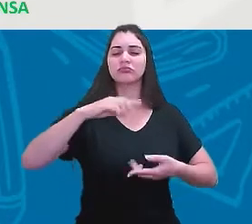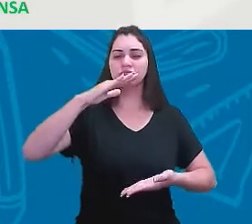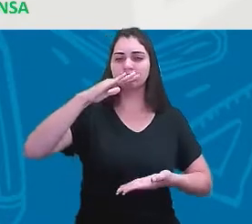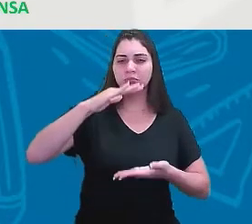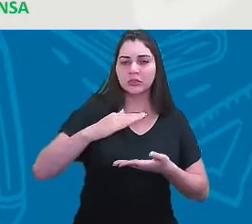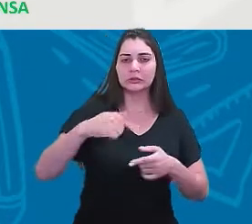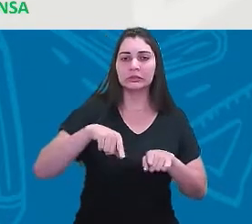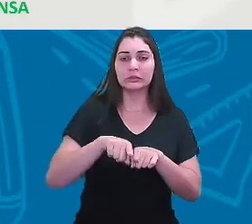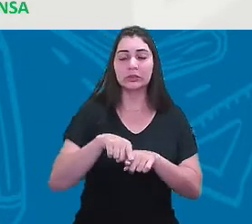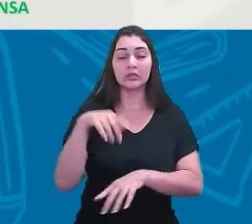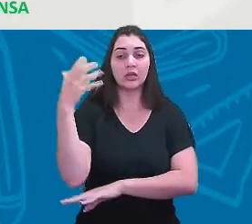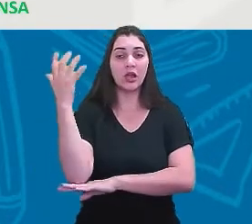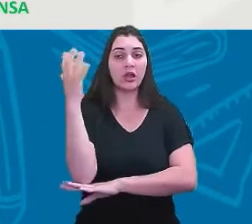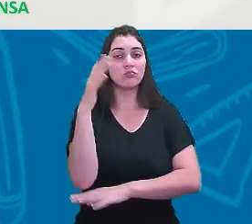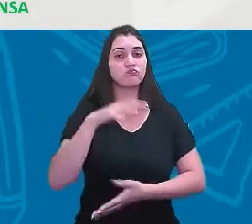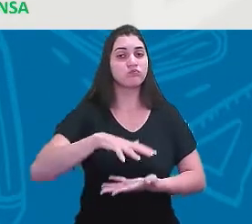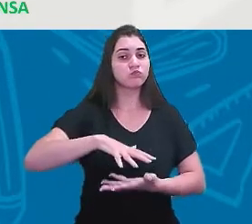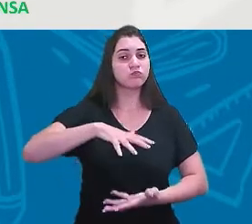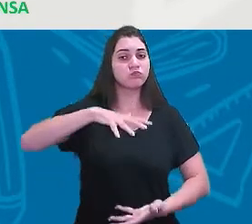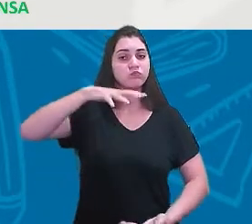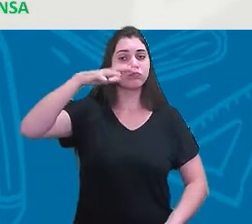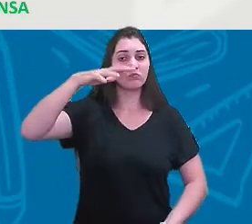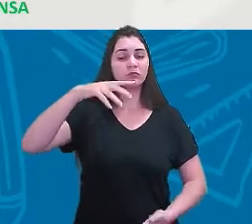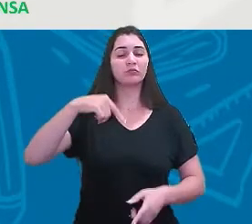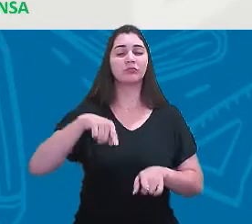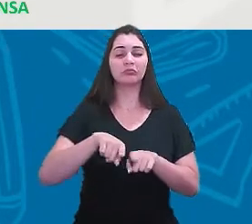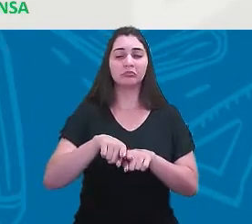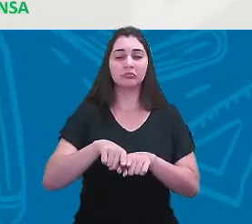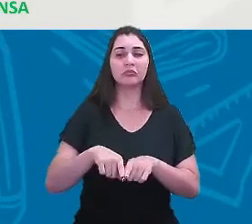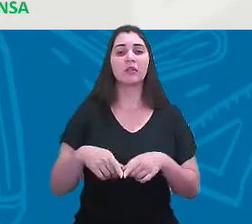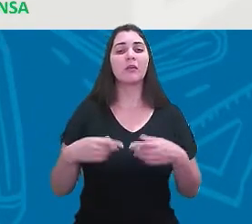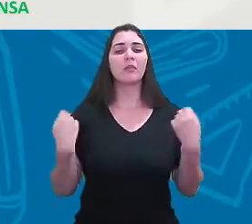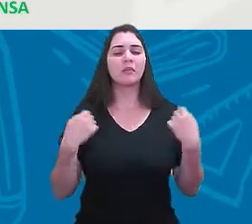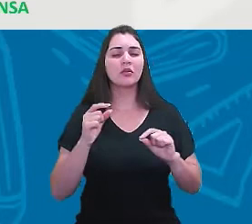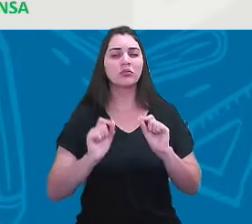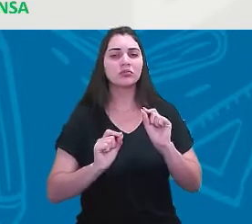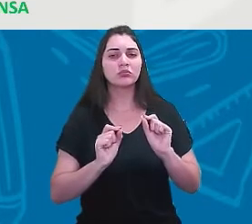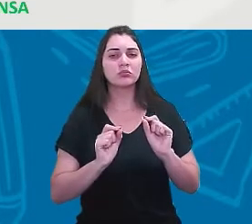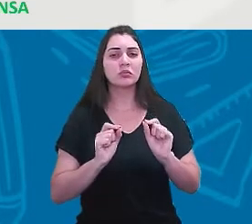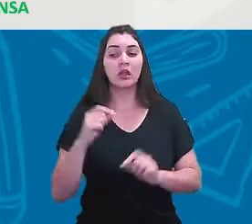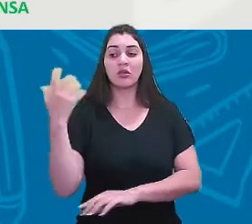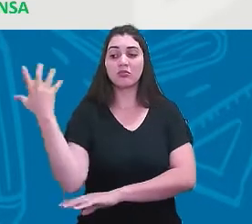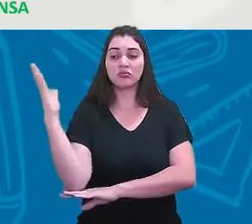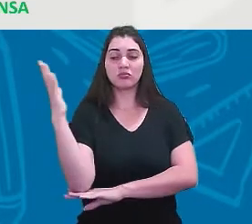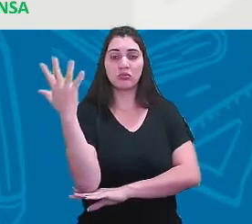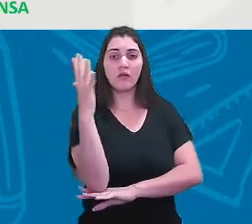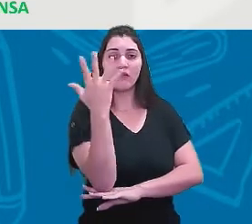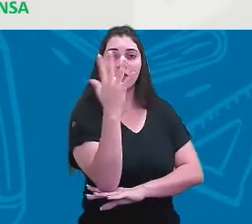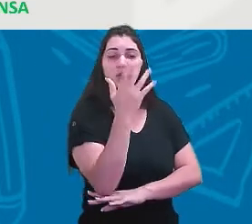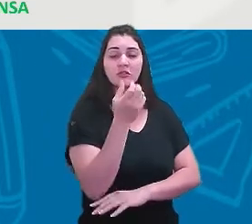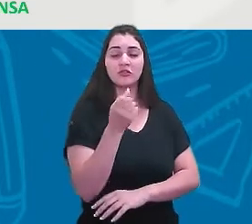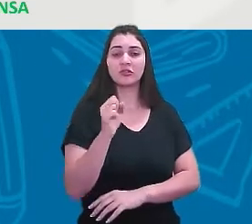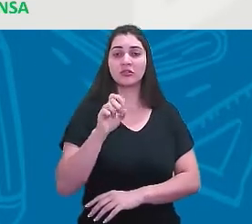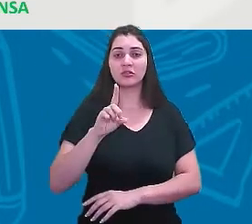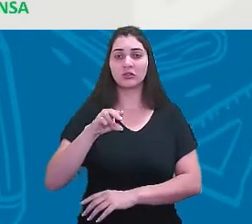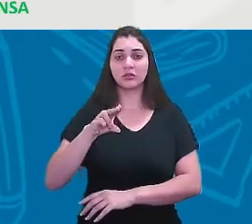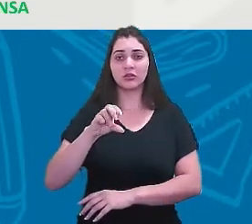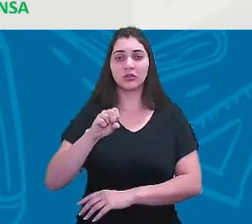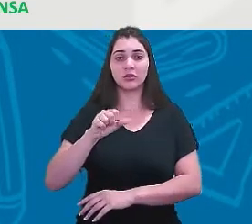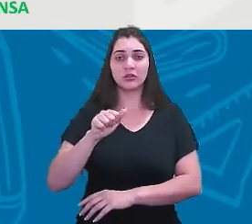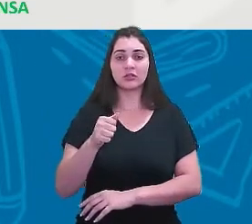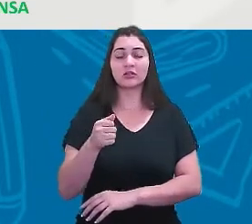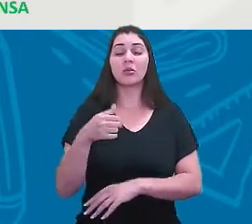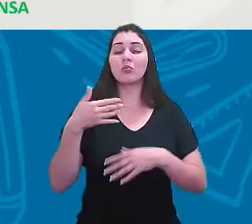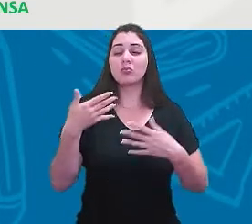de médio porte, né, de porte mais elevado, tá certo? É uma floresta densa, ou seja, as árvores